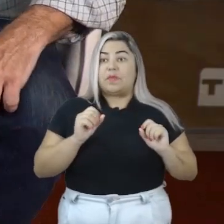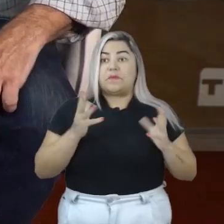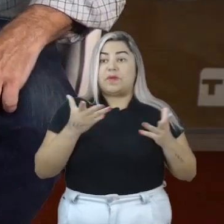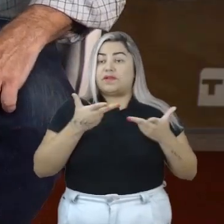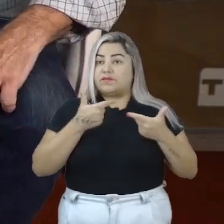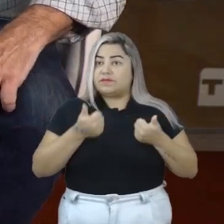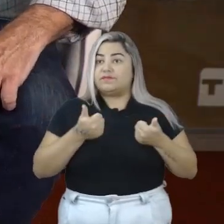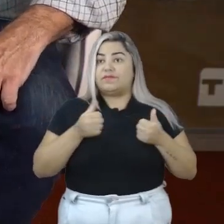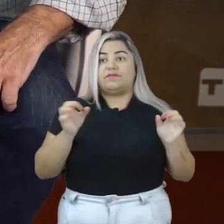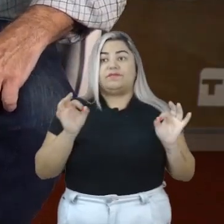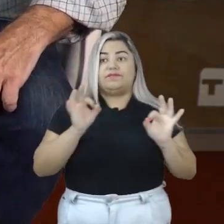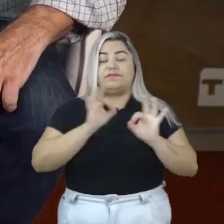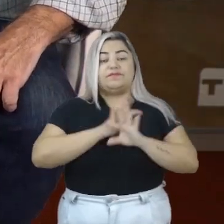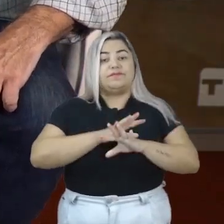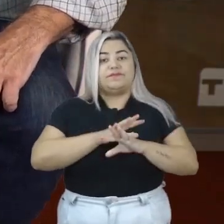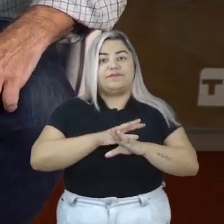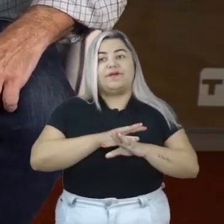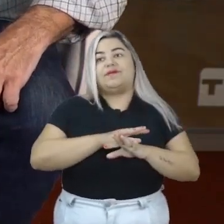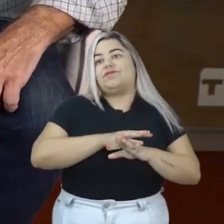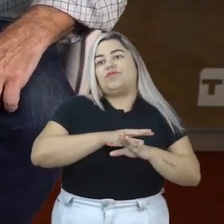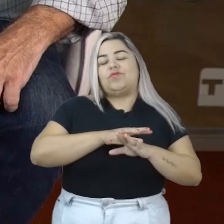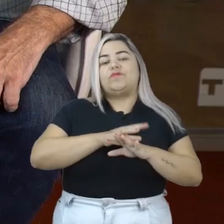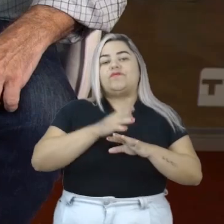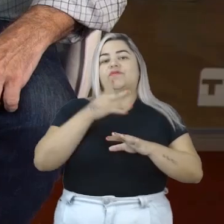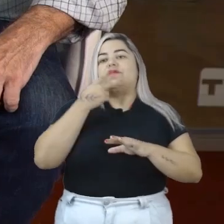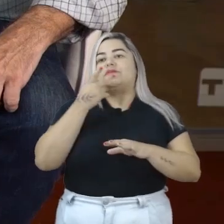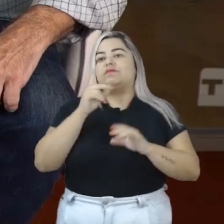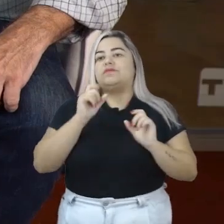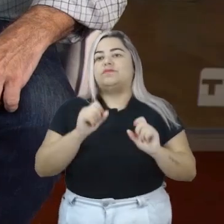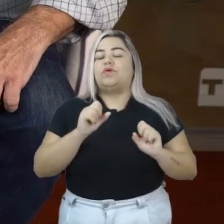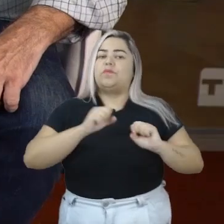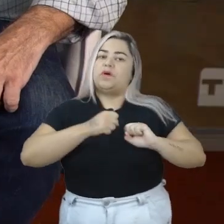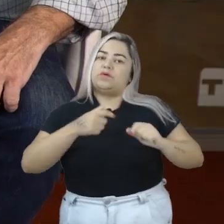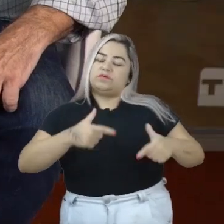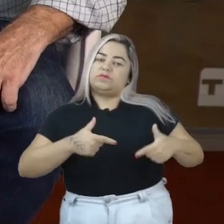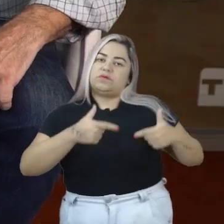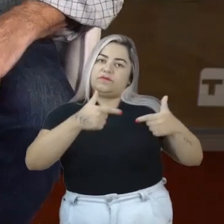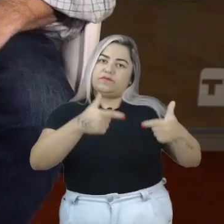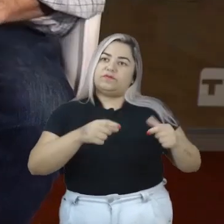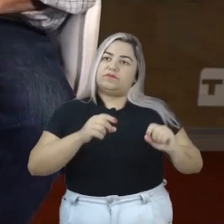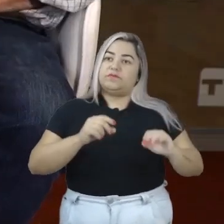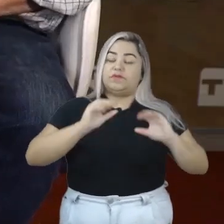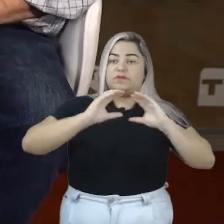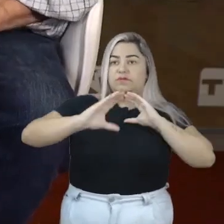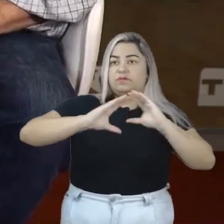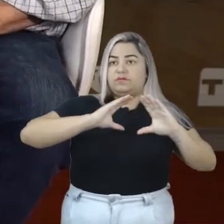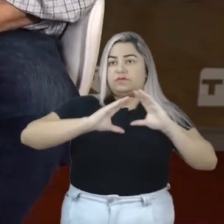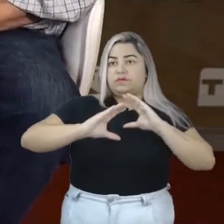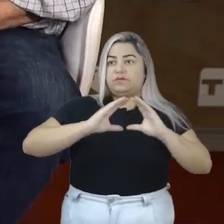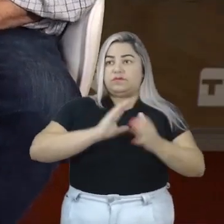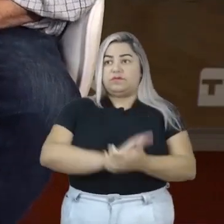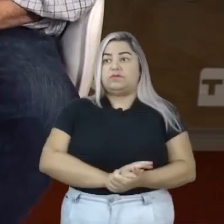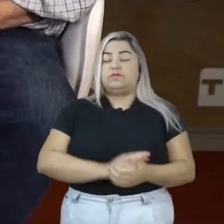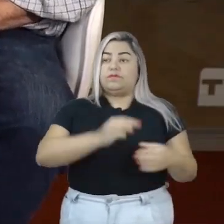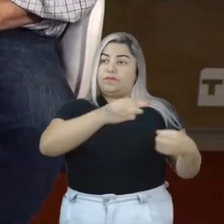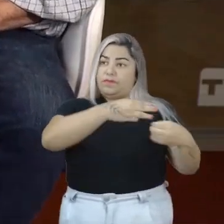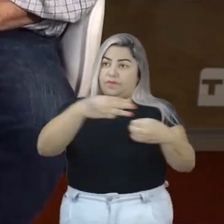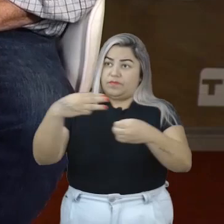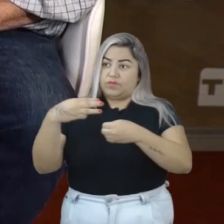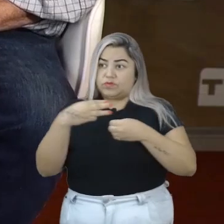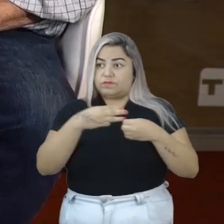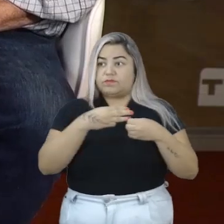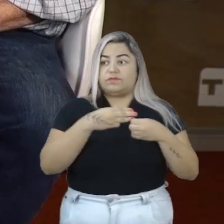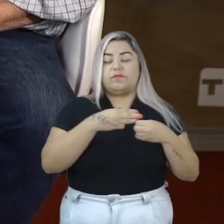Maravilha, ministro. Só para finalizar, eu queria que a gente falasse um pouquinho sobre os maiores desafios da comunicação nos municípios, né?